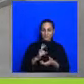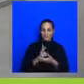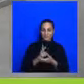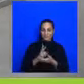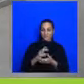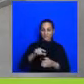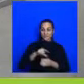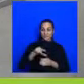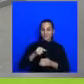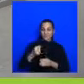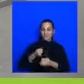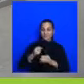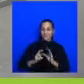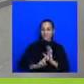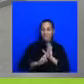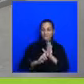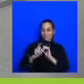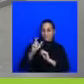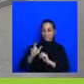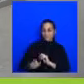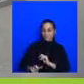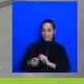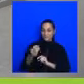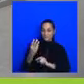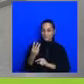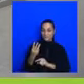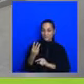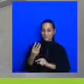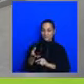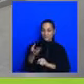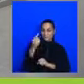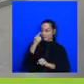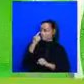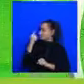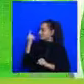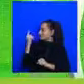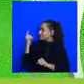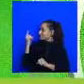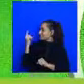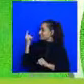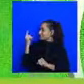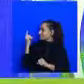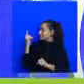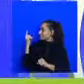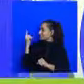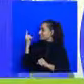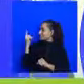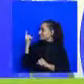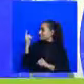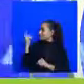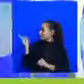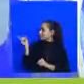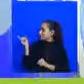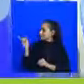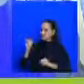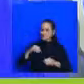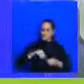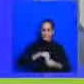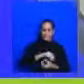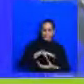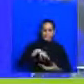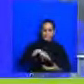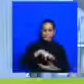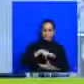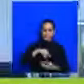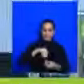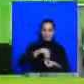Vamos agora ao sorteio do número correspondente à coluna número 3. Bola posicionada, valendo.